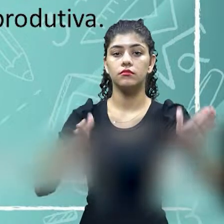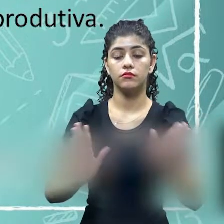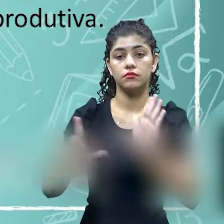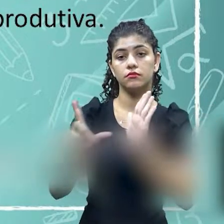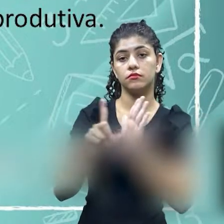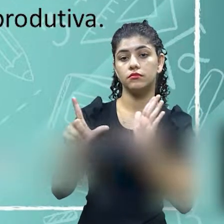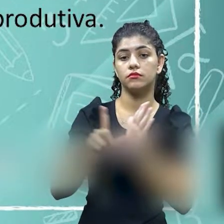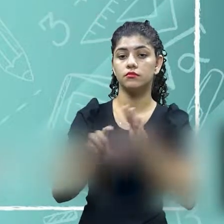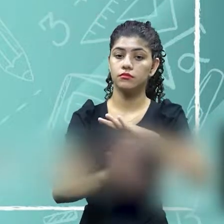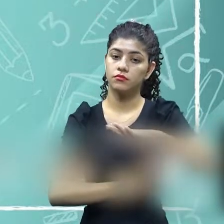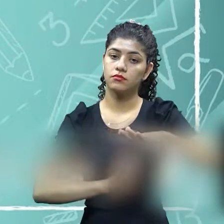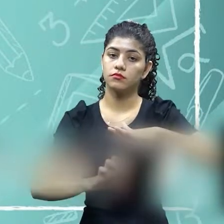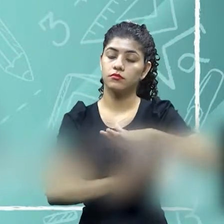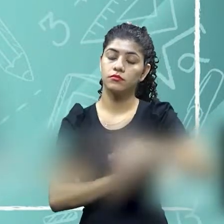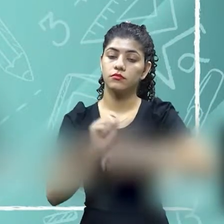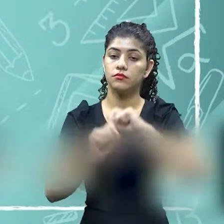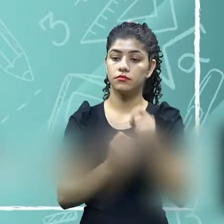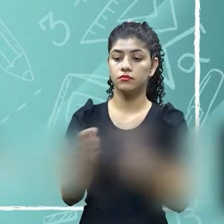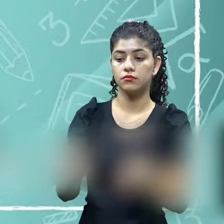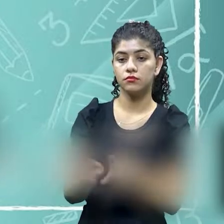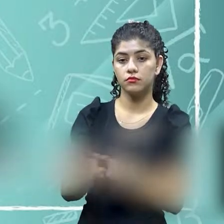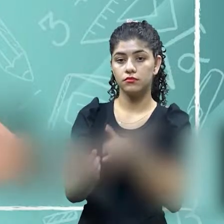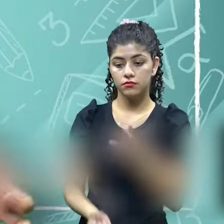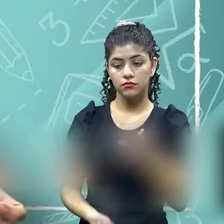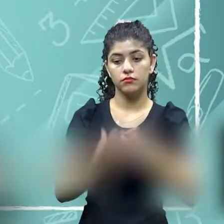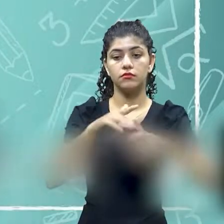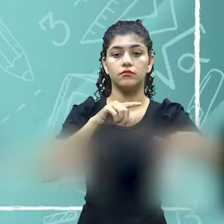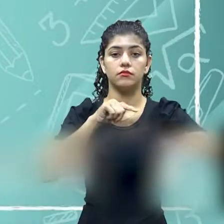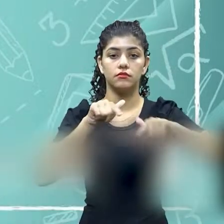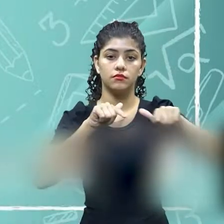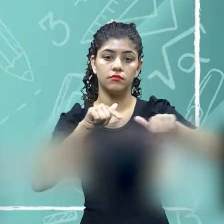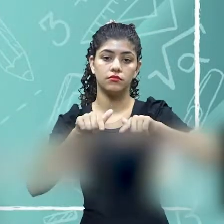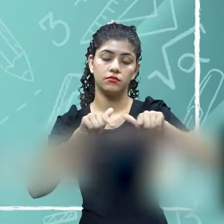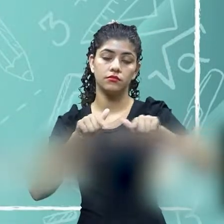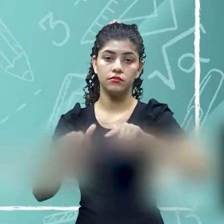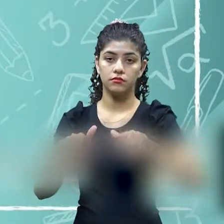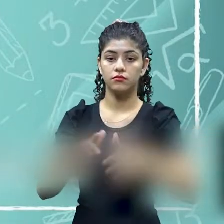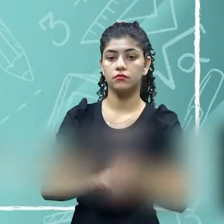e geração de empregos, como influencia direto na economia,